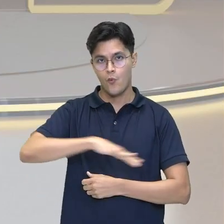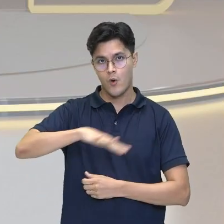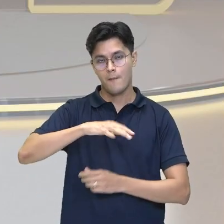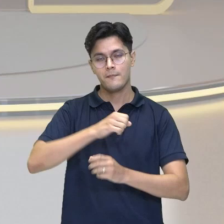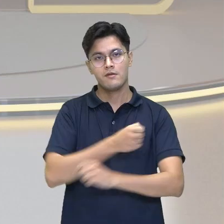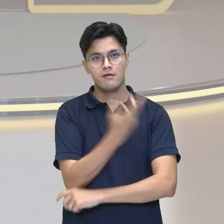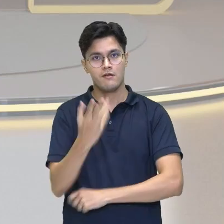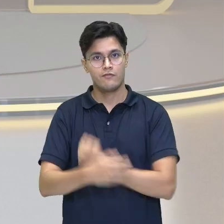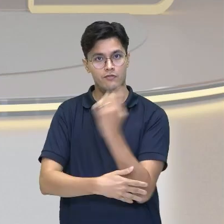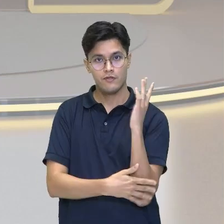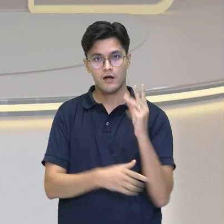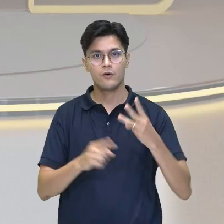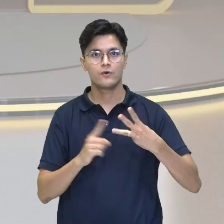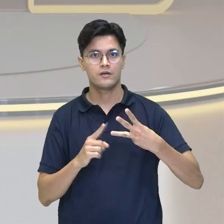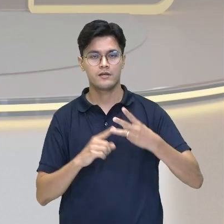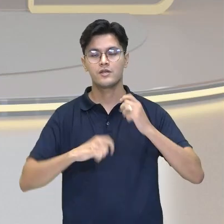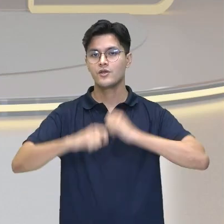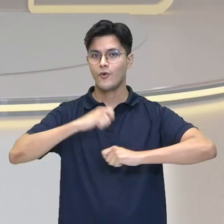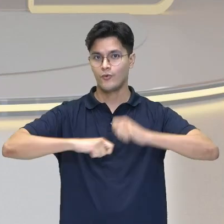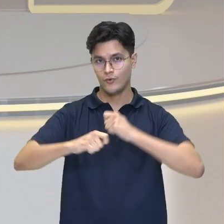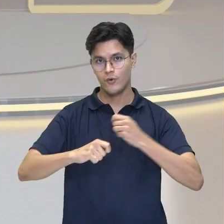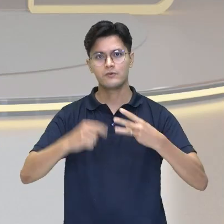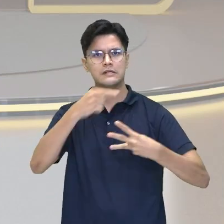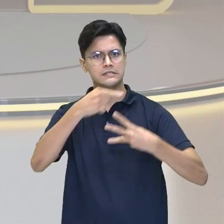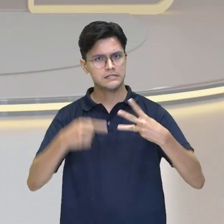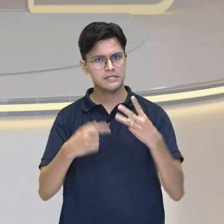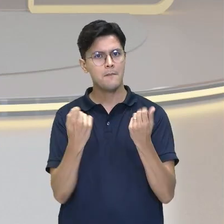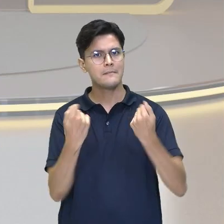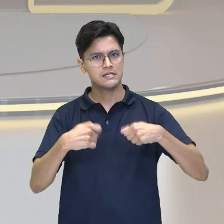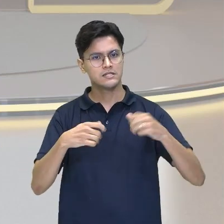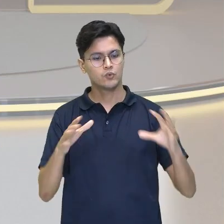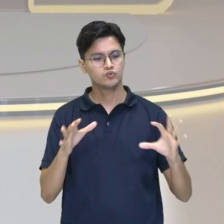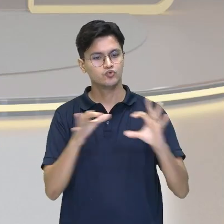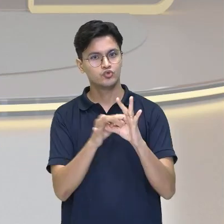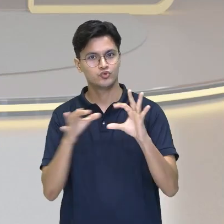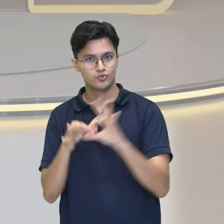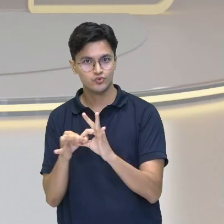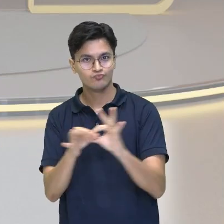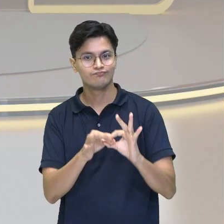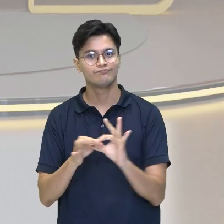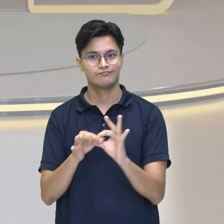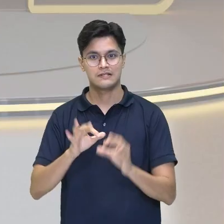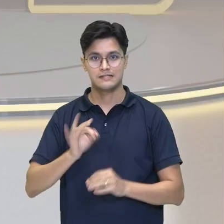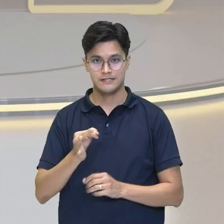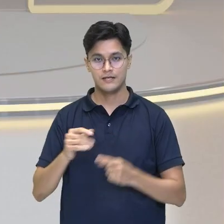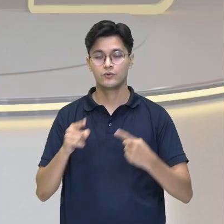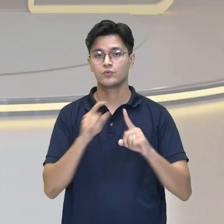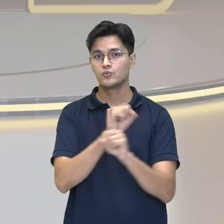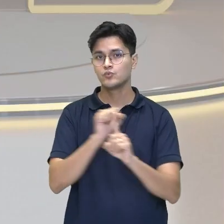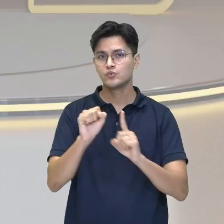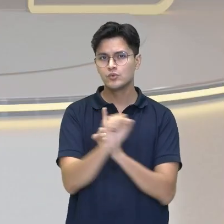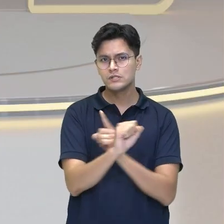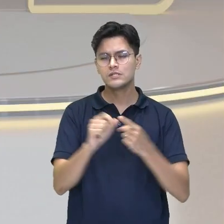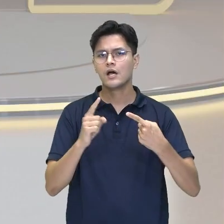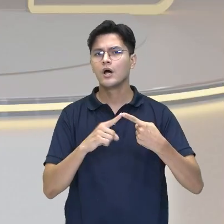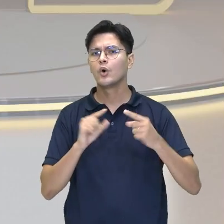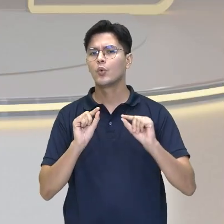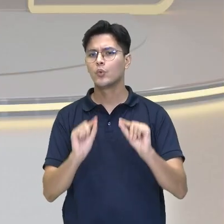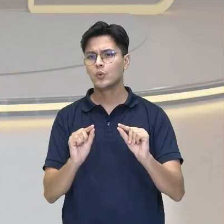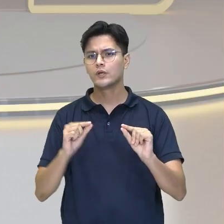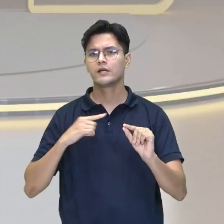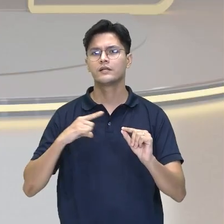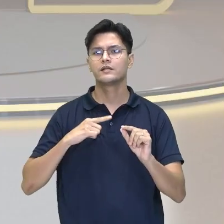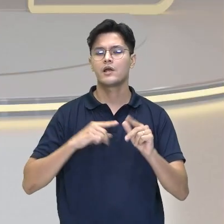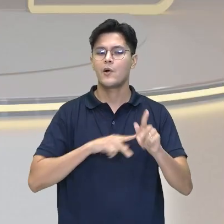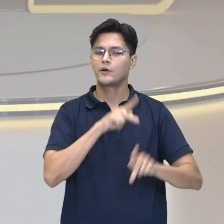caminhar juntos. Um não pode parar, porque senão todos param, certo? E aí, o social, pessoal, ele engloba as pessoas e